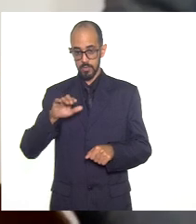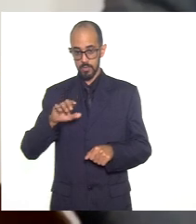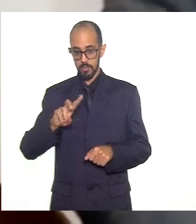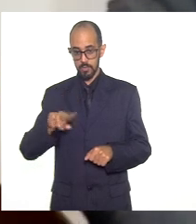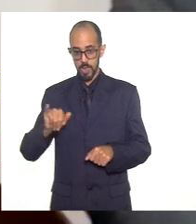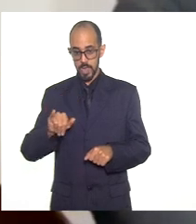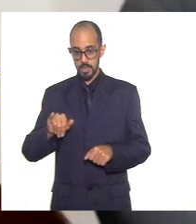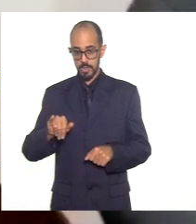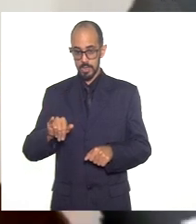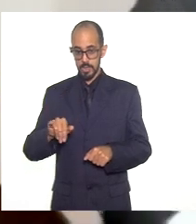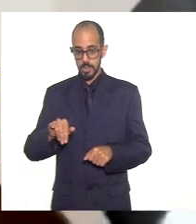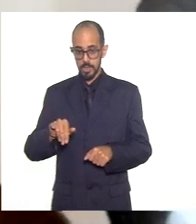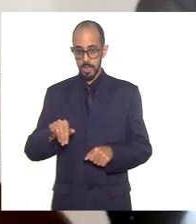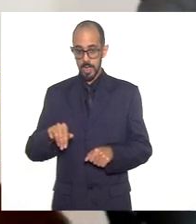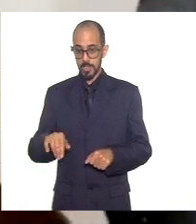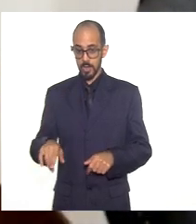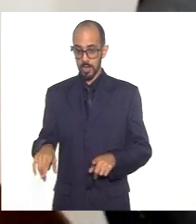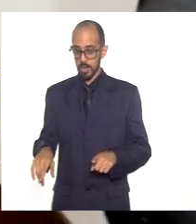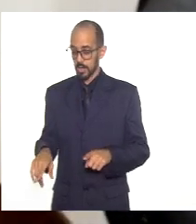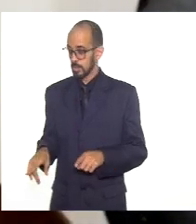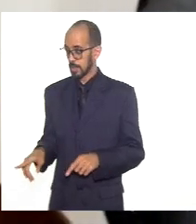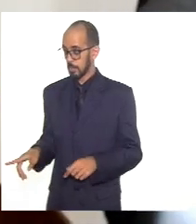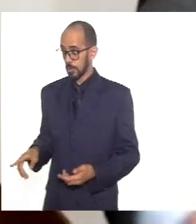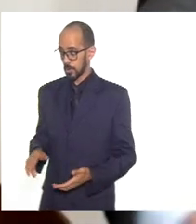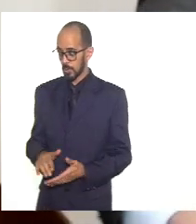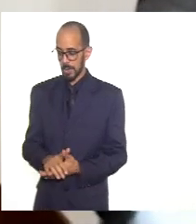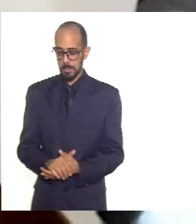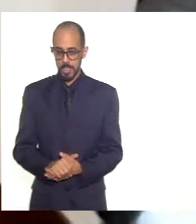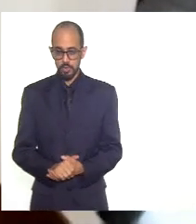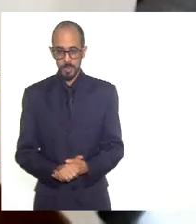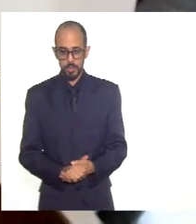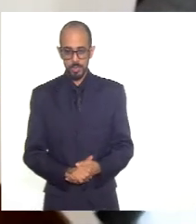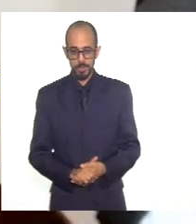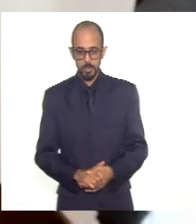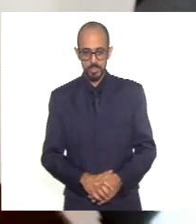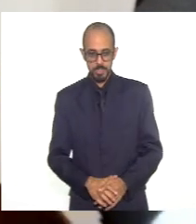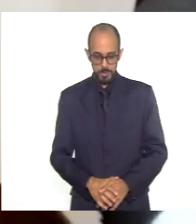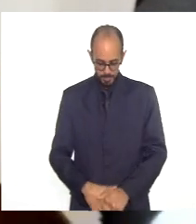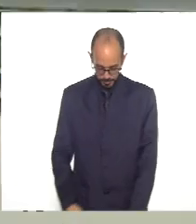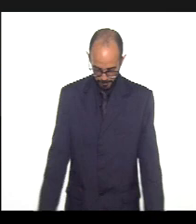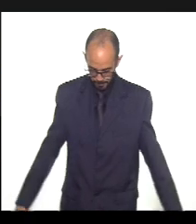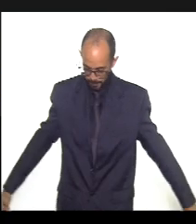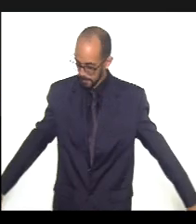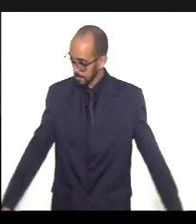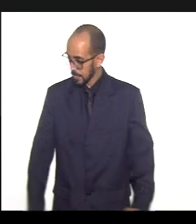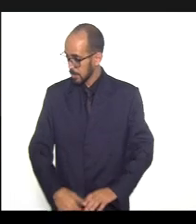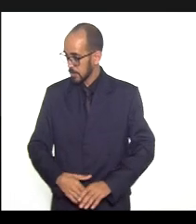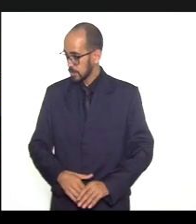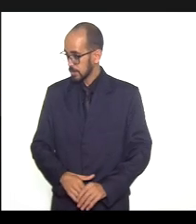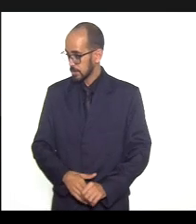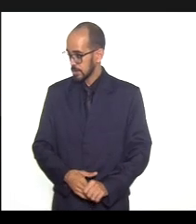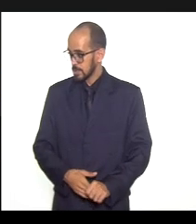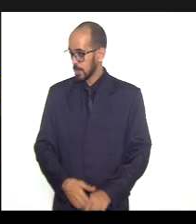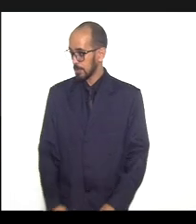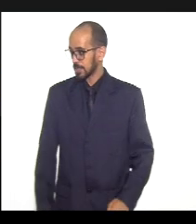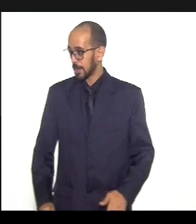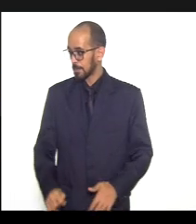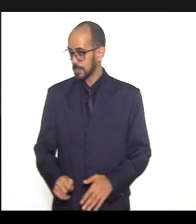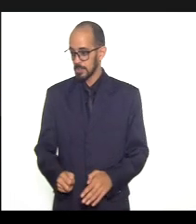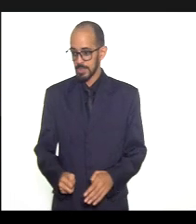quando a economia do planeta já começar a voltar. E a OPEP manter o